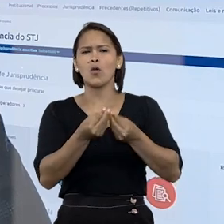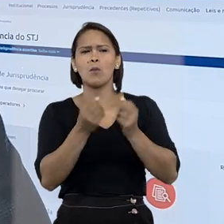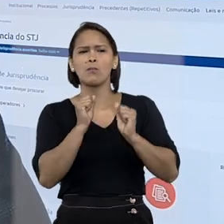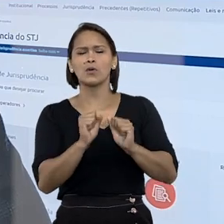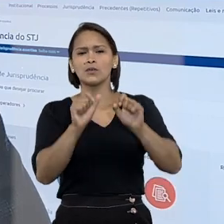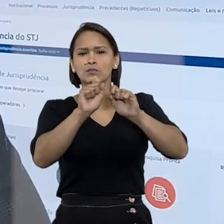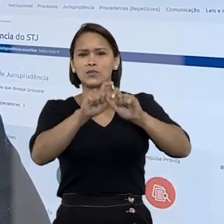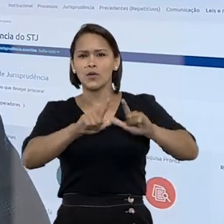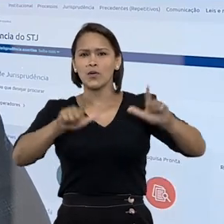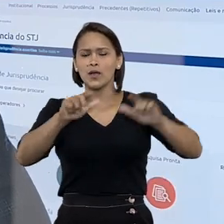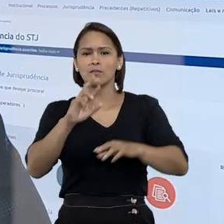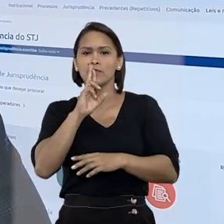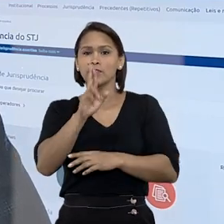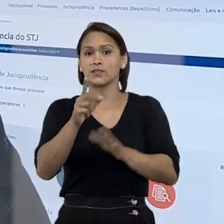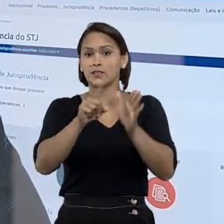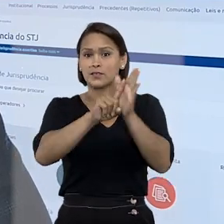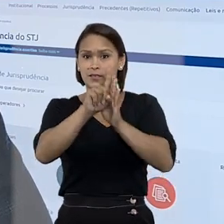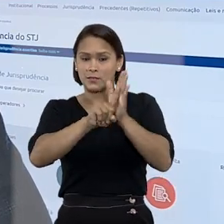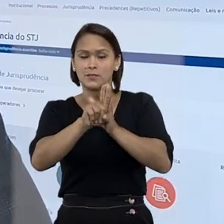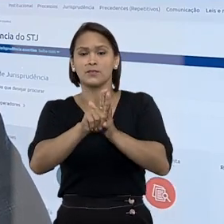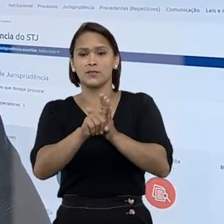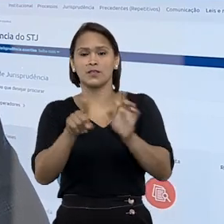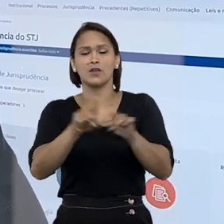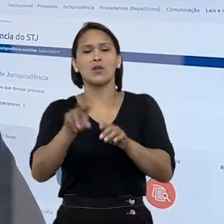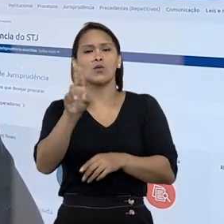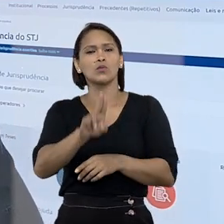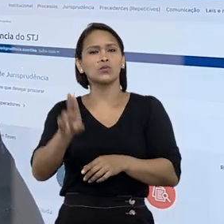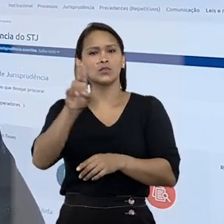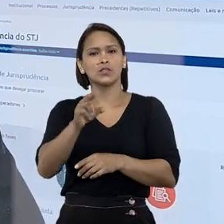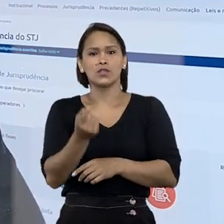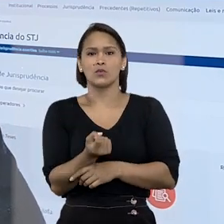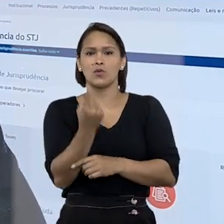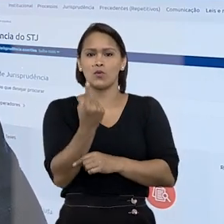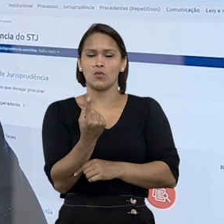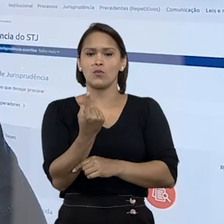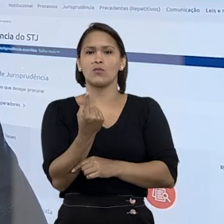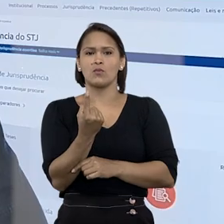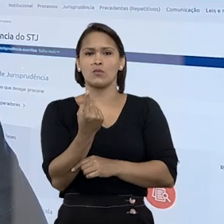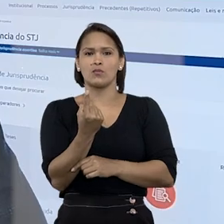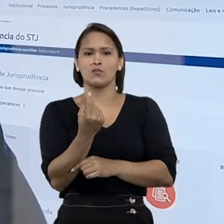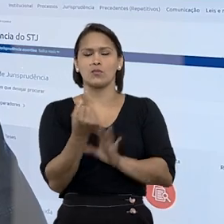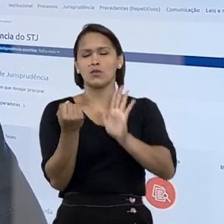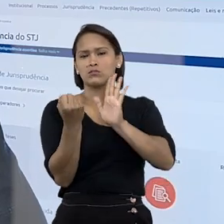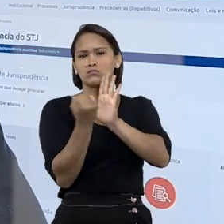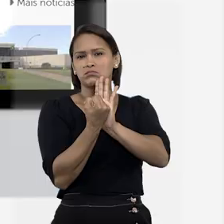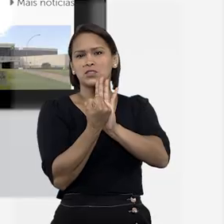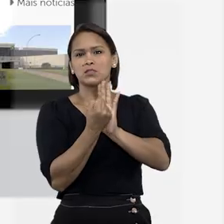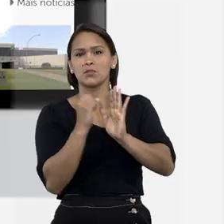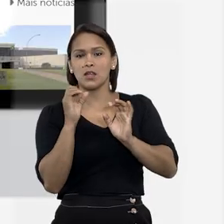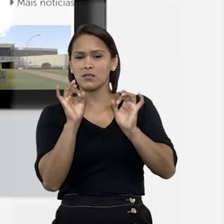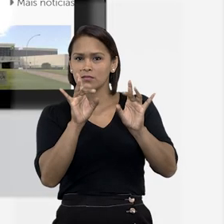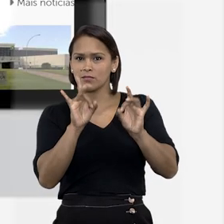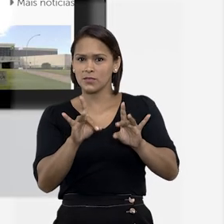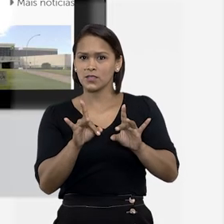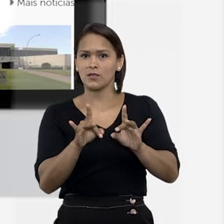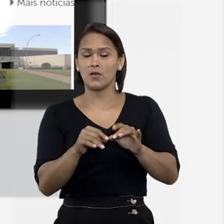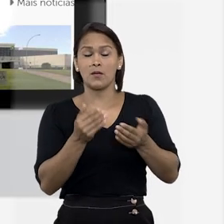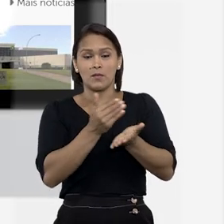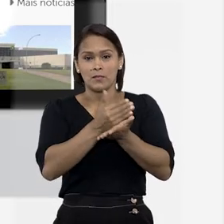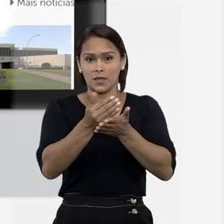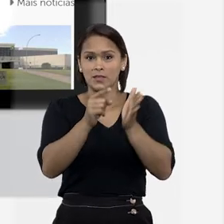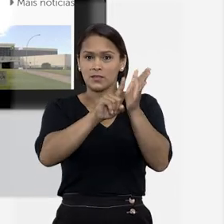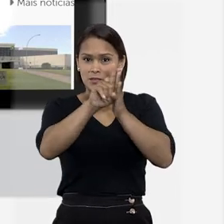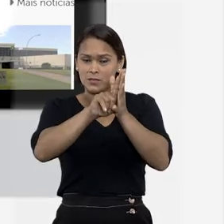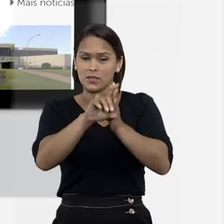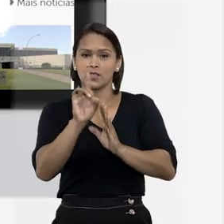ampliar o resultado da sua pesquisa utilizando um único símbolo coringa. Para iniciar a sua